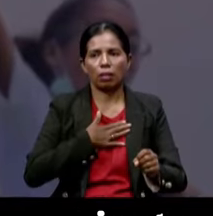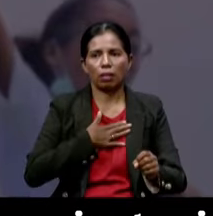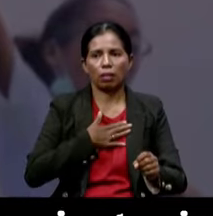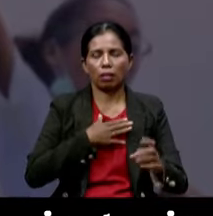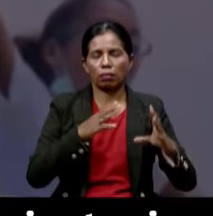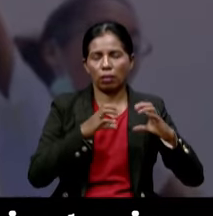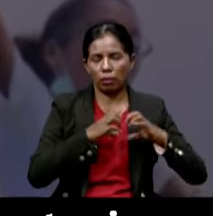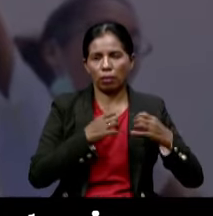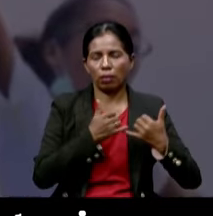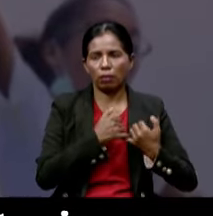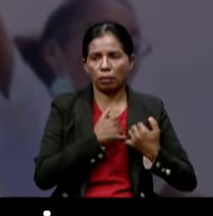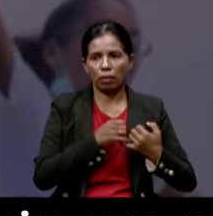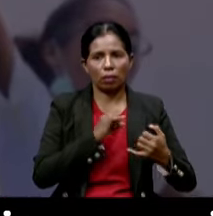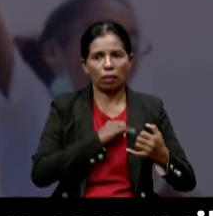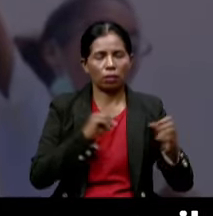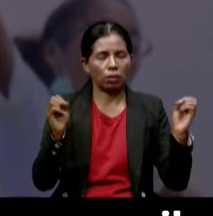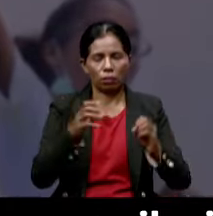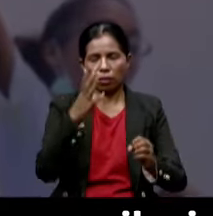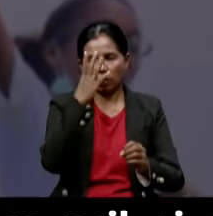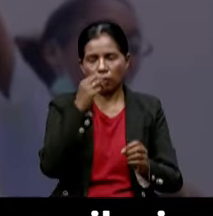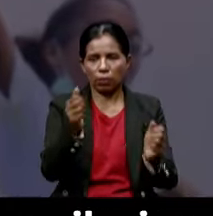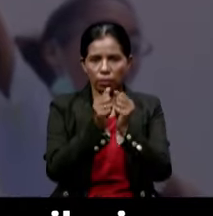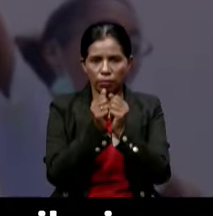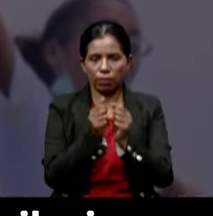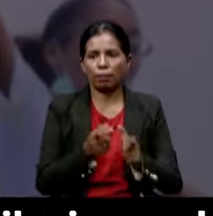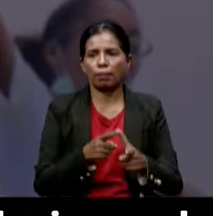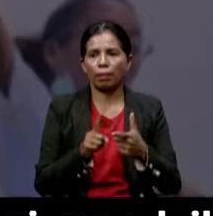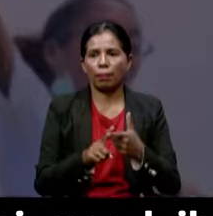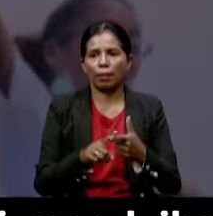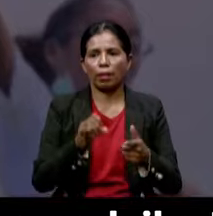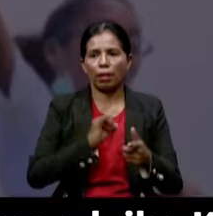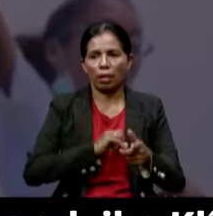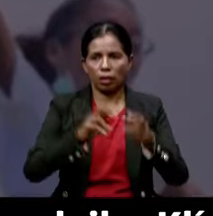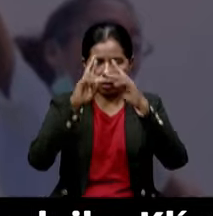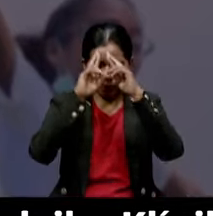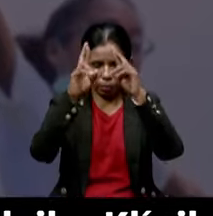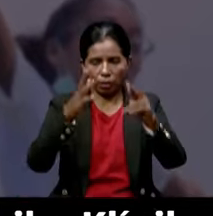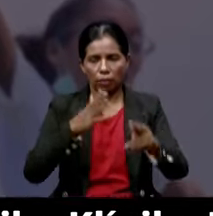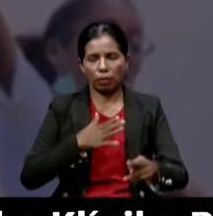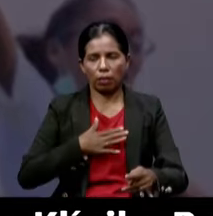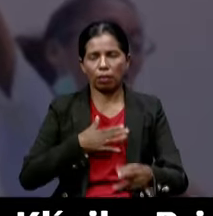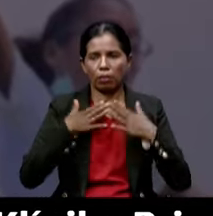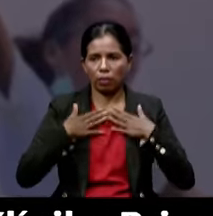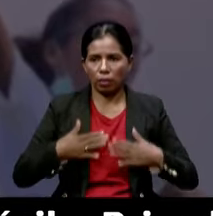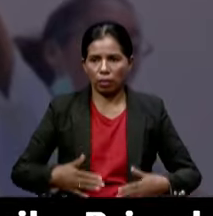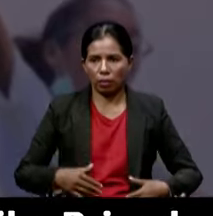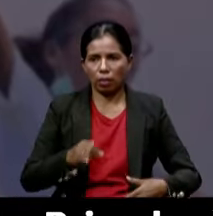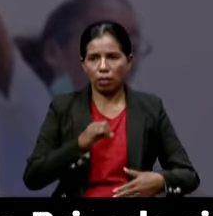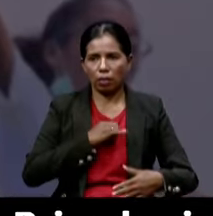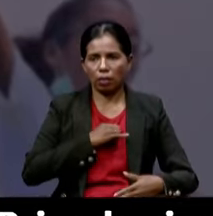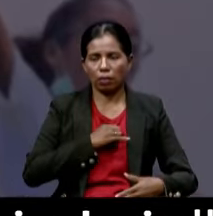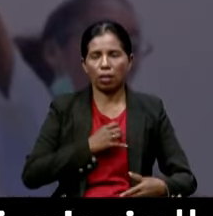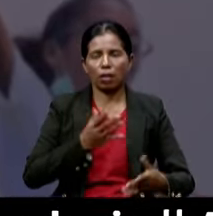dobe dia hau la ko ita to ba hamuto hau respeta hami isi hau karakabe ni hau